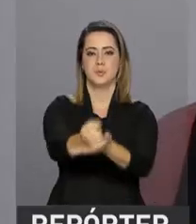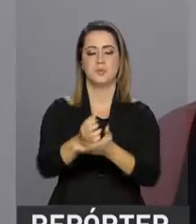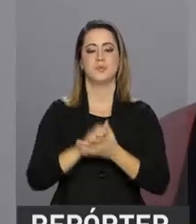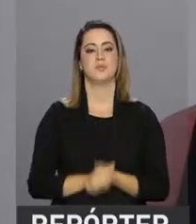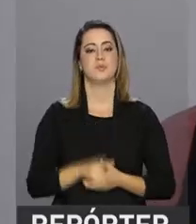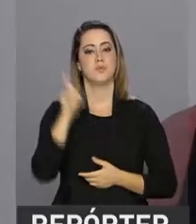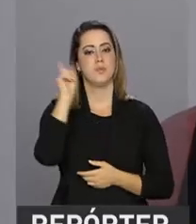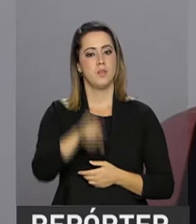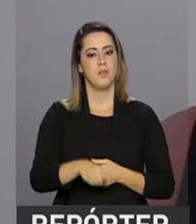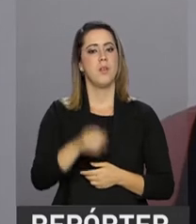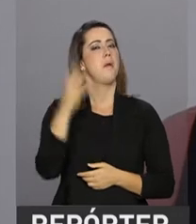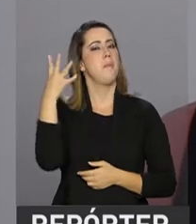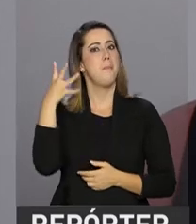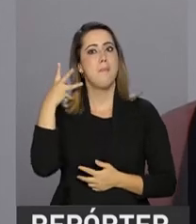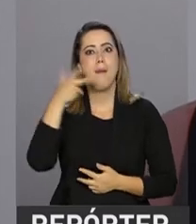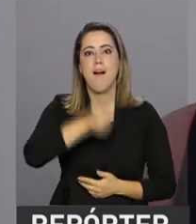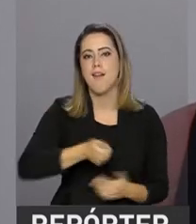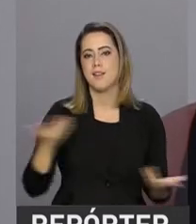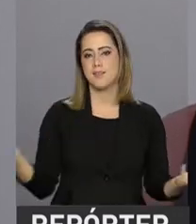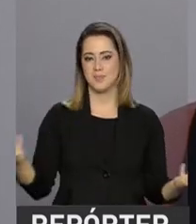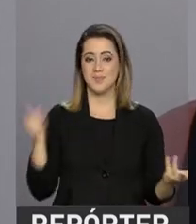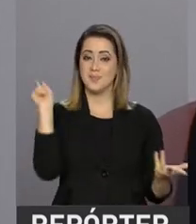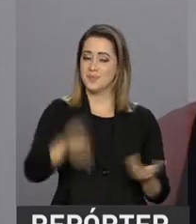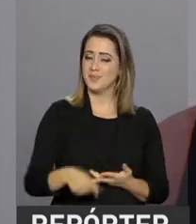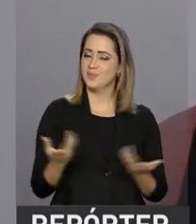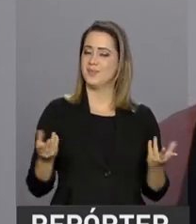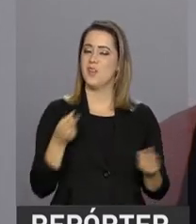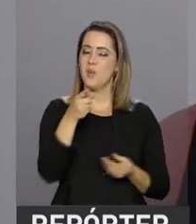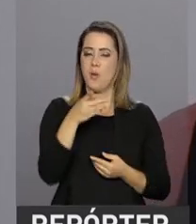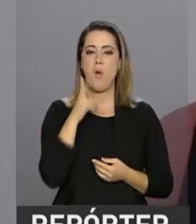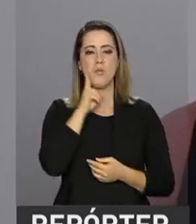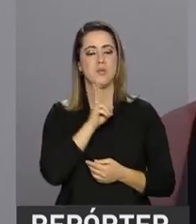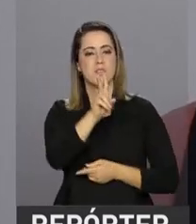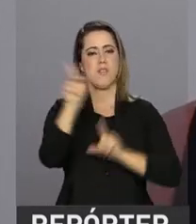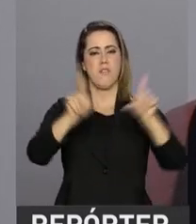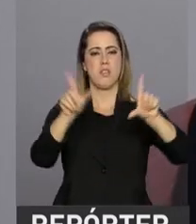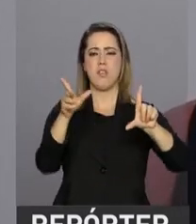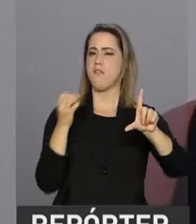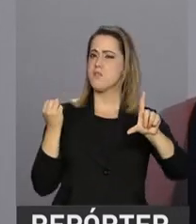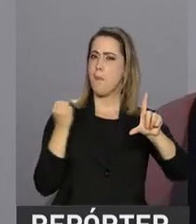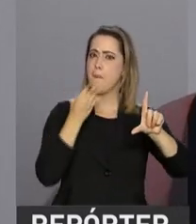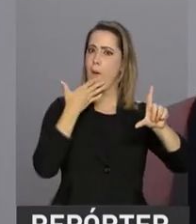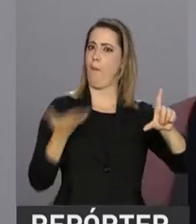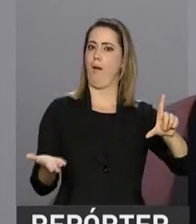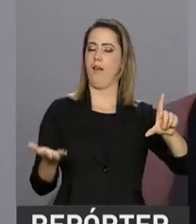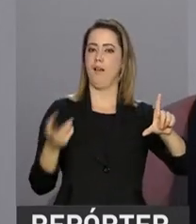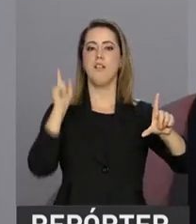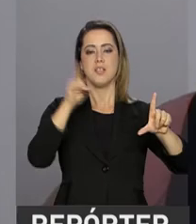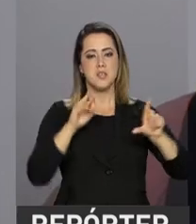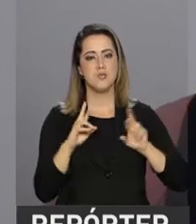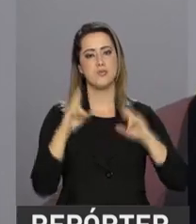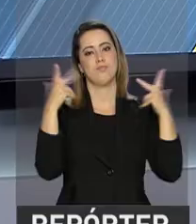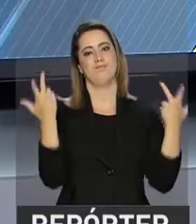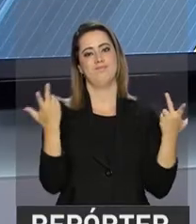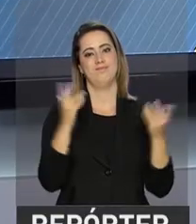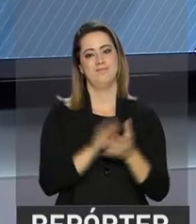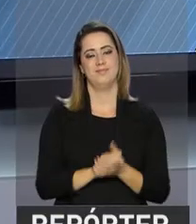É maravilhoso, entendeu? Acho que você assistir uma televisão com qualidade faz toda a